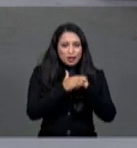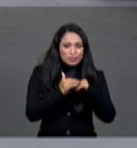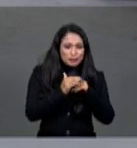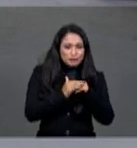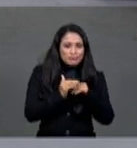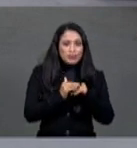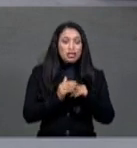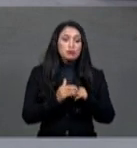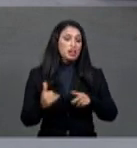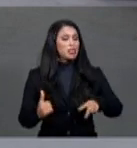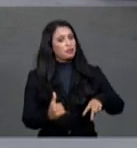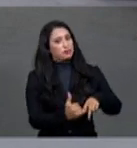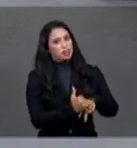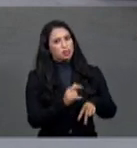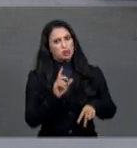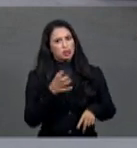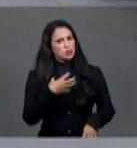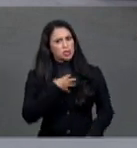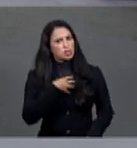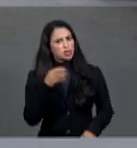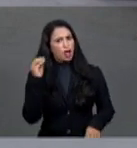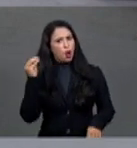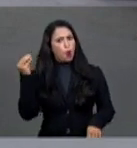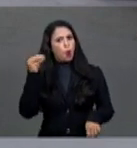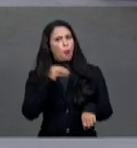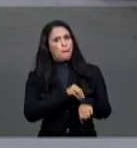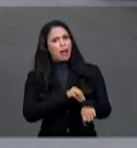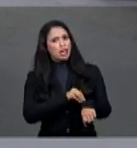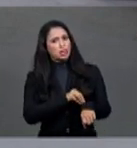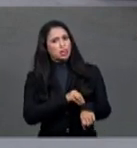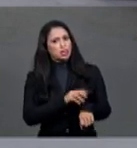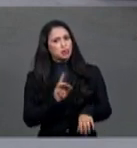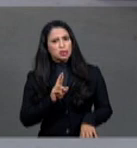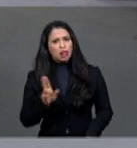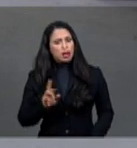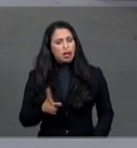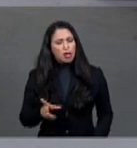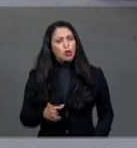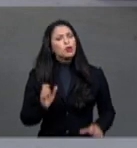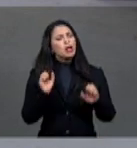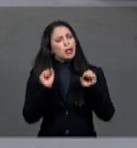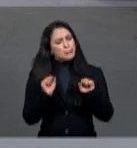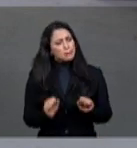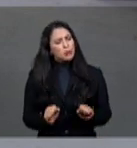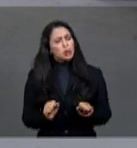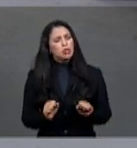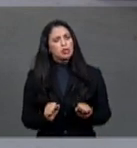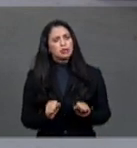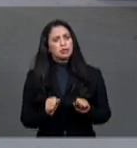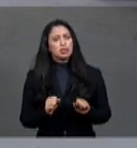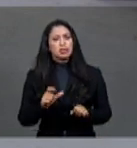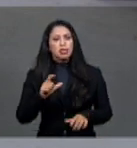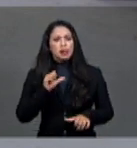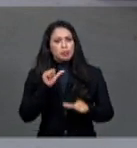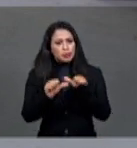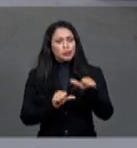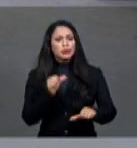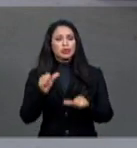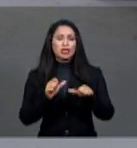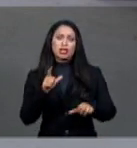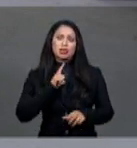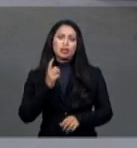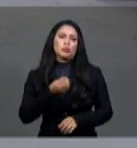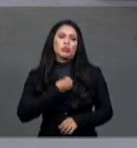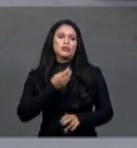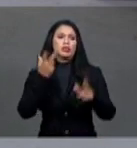para que a vítima não se sinta culpada, para que a vítima possa, de alguma forma, superar e levar uma vida